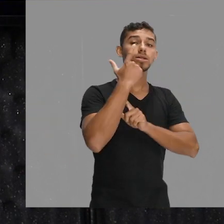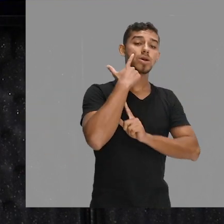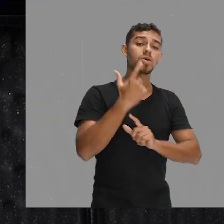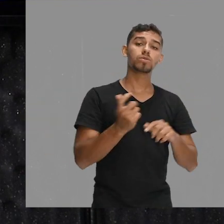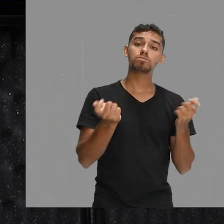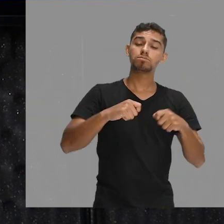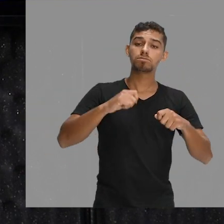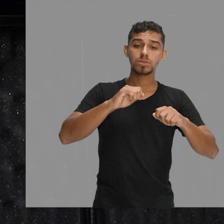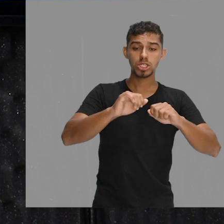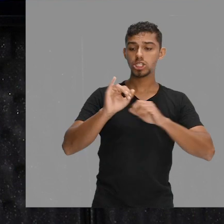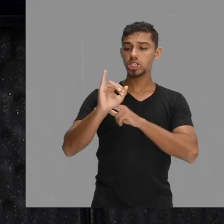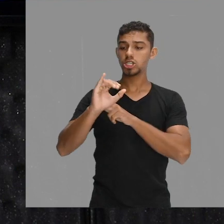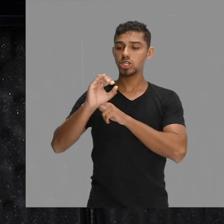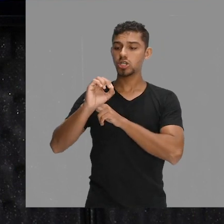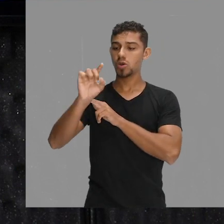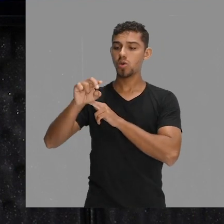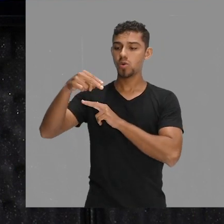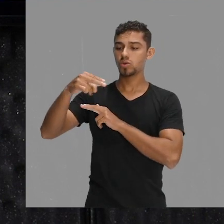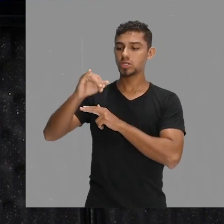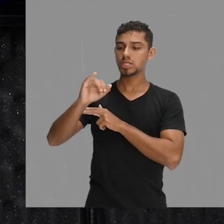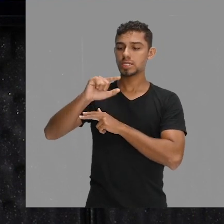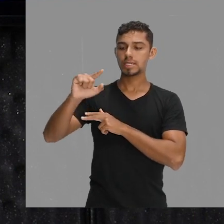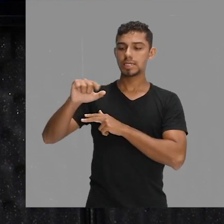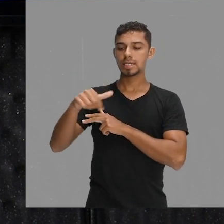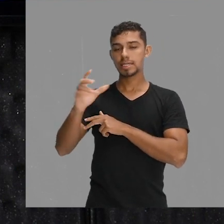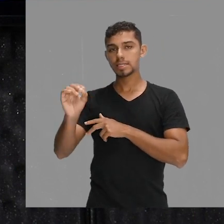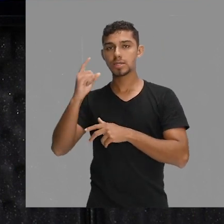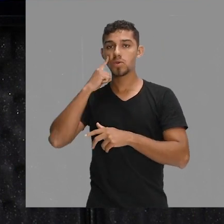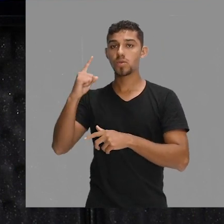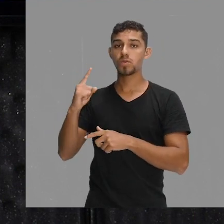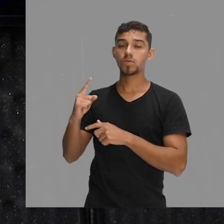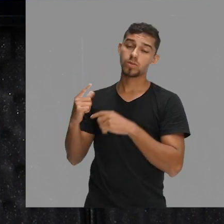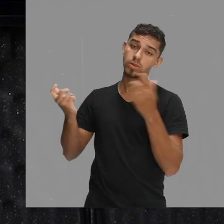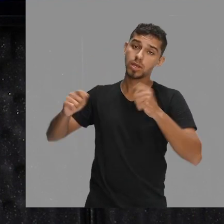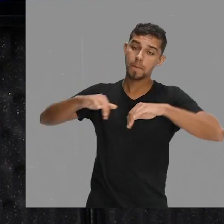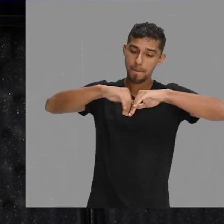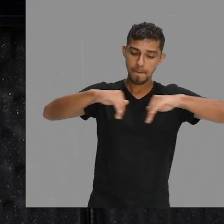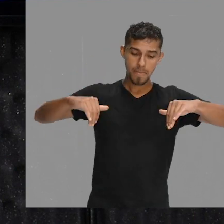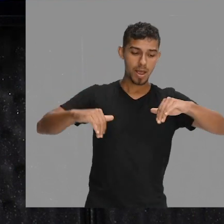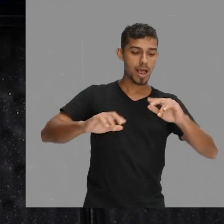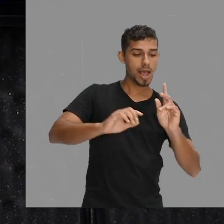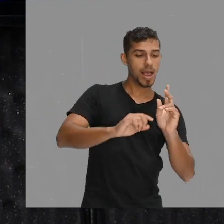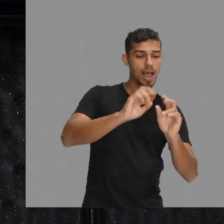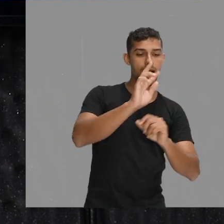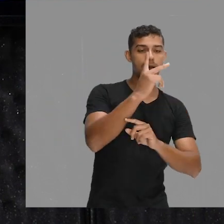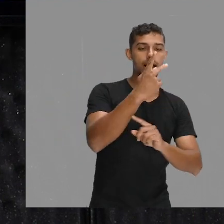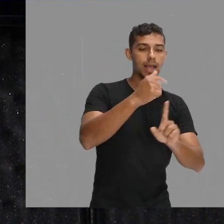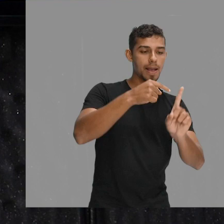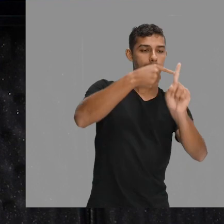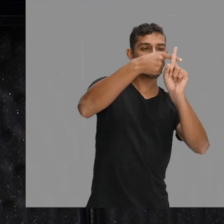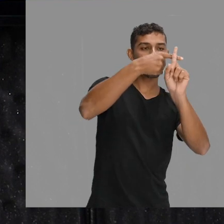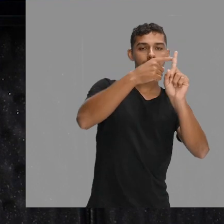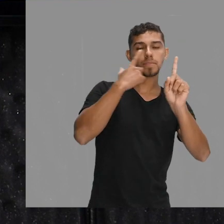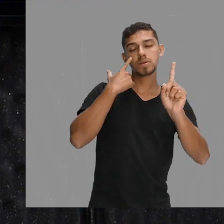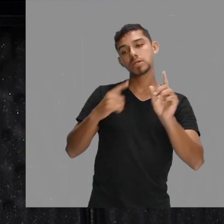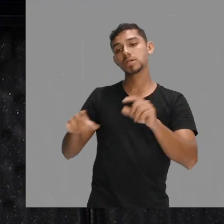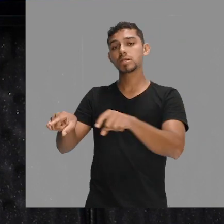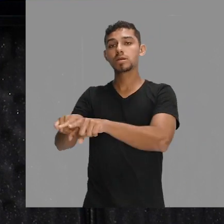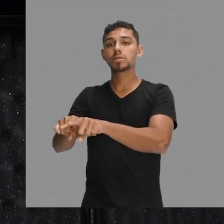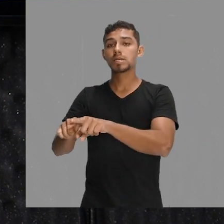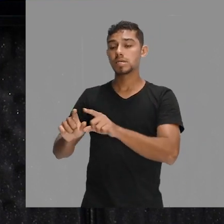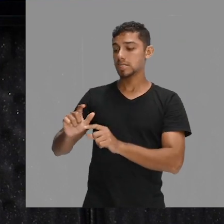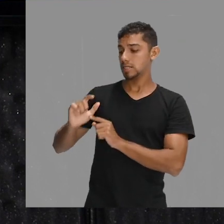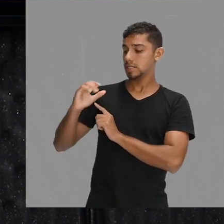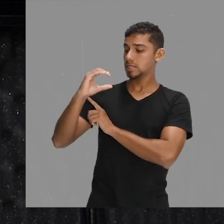a ionização do ácido, a separação. Aí eu vou ter H+ e Cl-. Então,